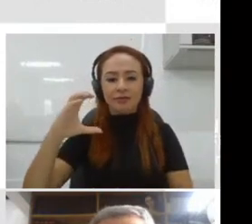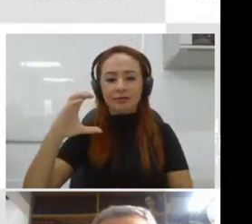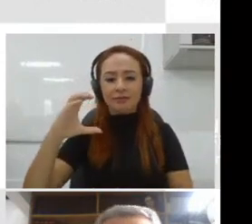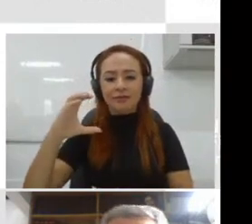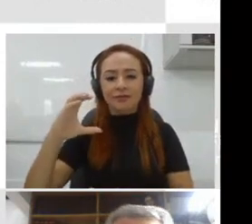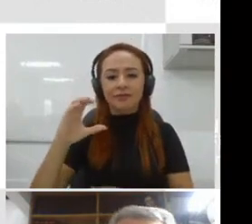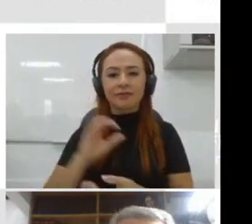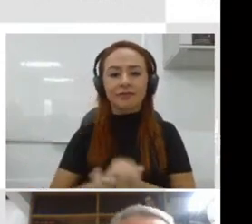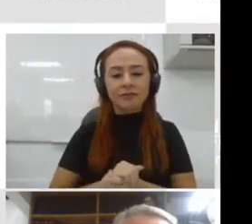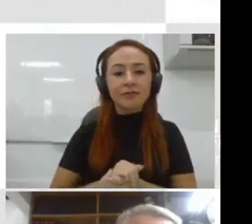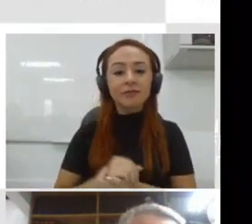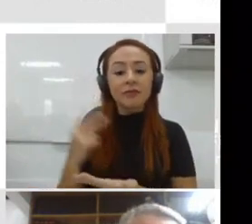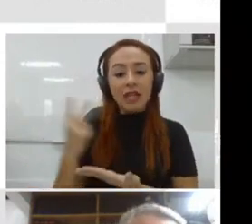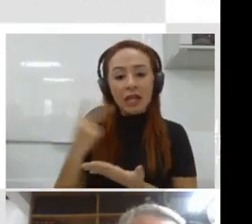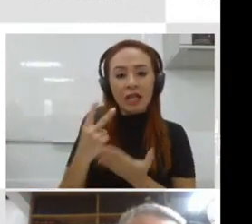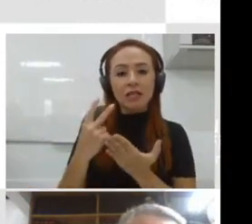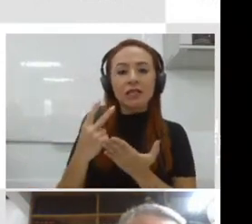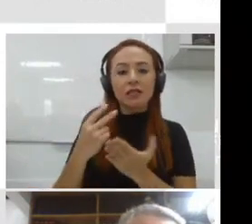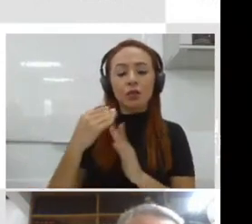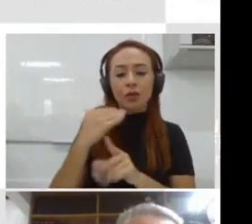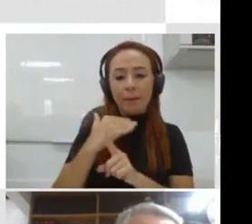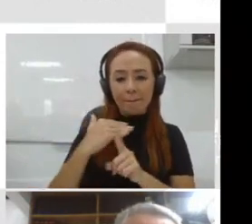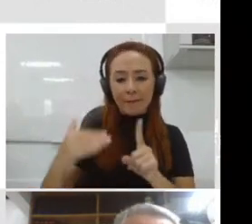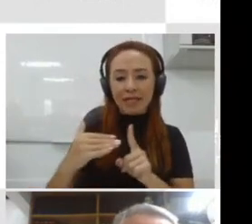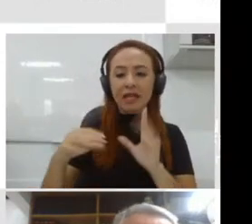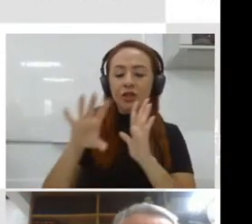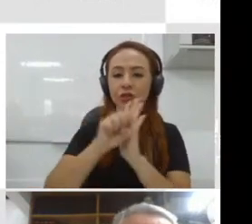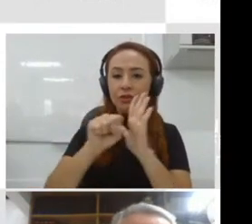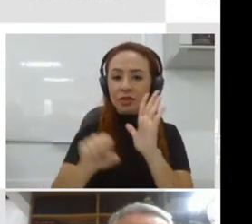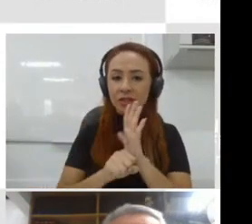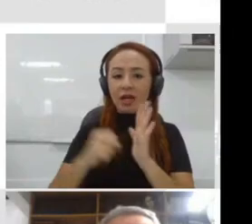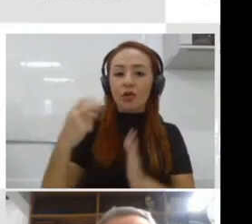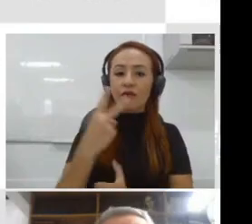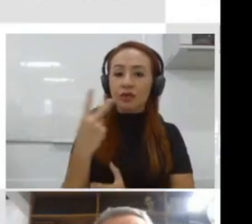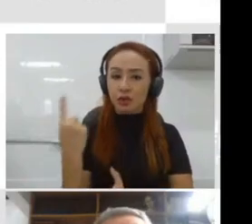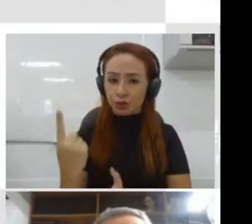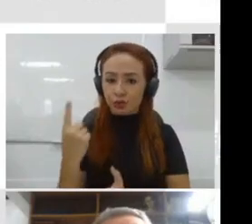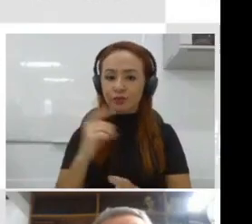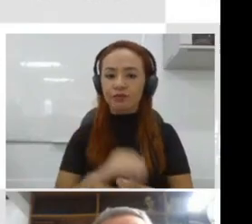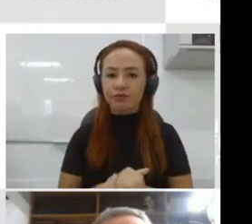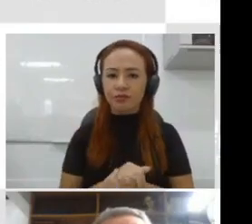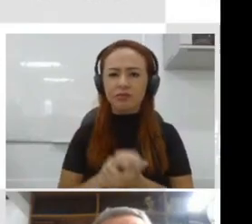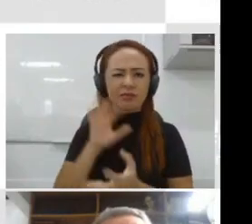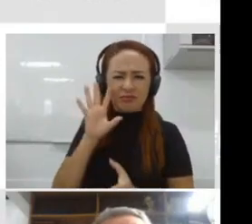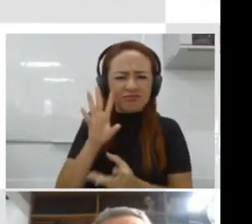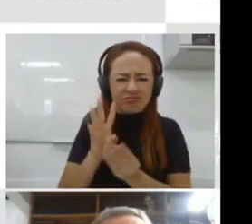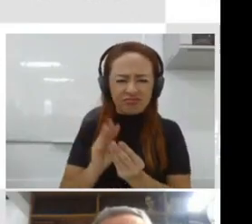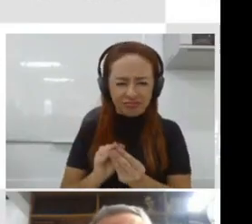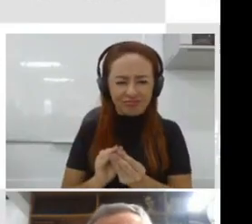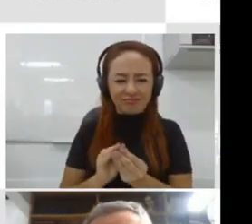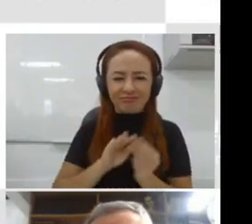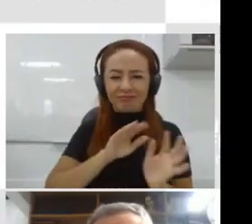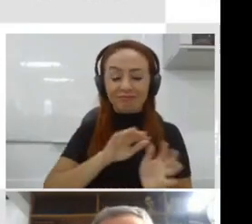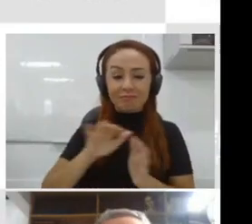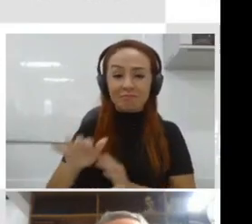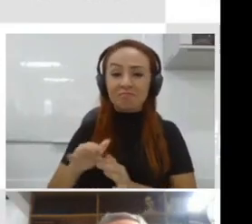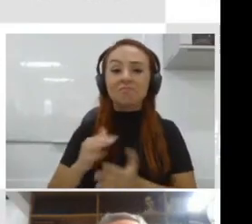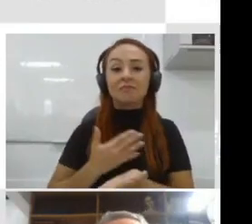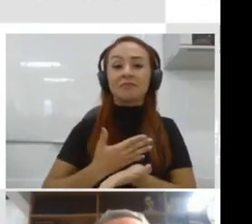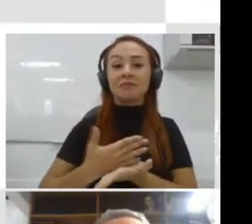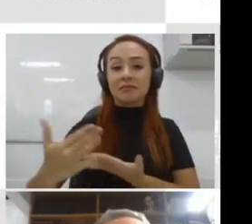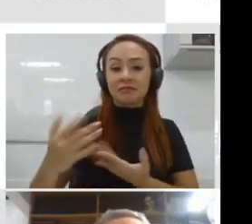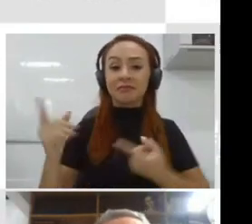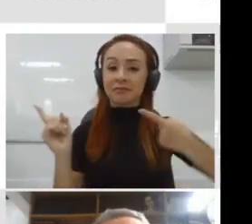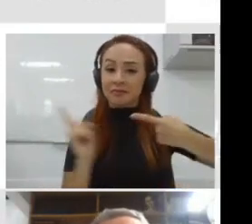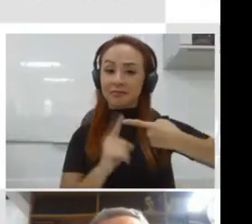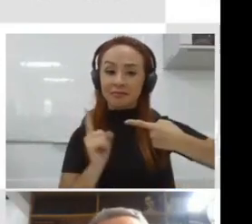IPCC, né? E, finalmente, uma rápida conclusão. Então, vamos para o primeiro ponto, né? A questão do mito da transição